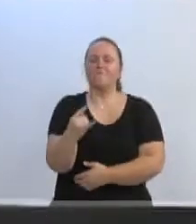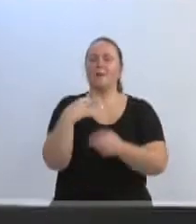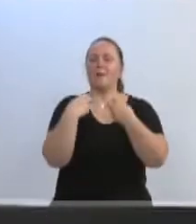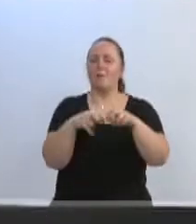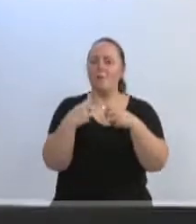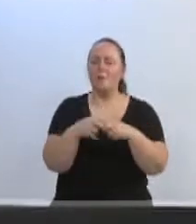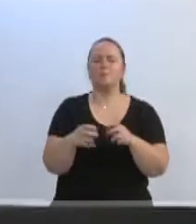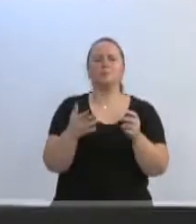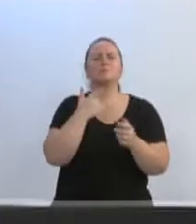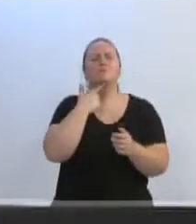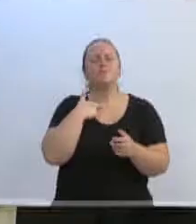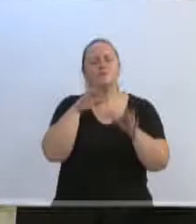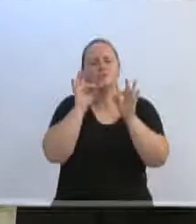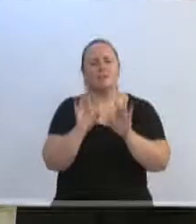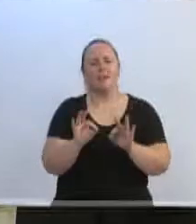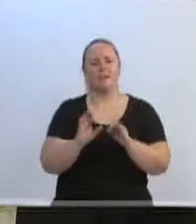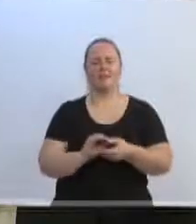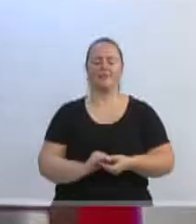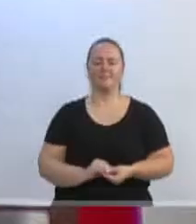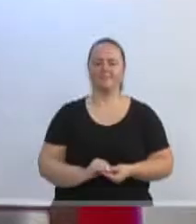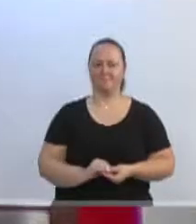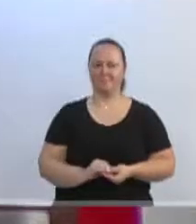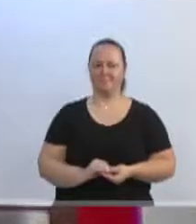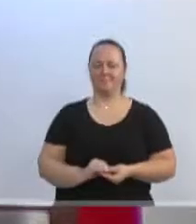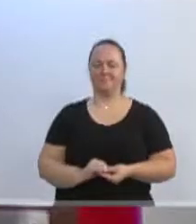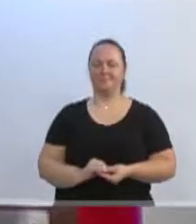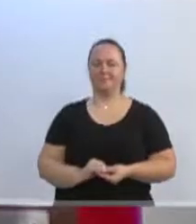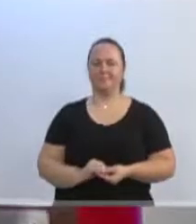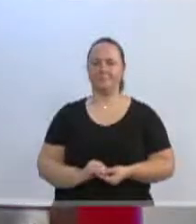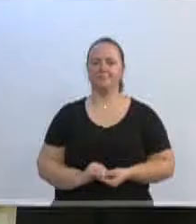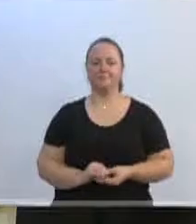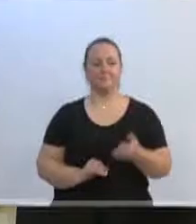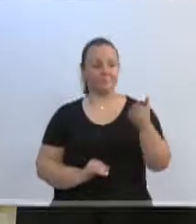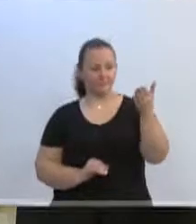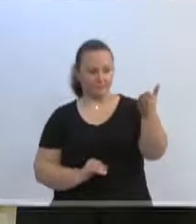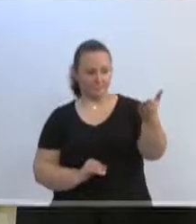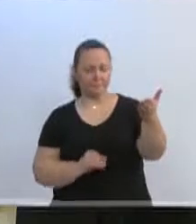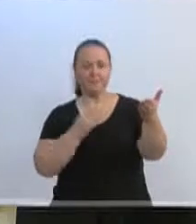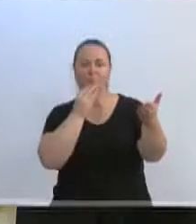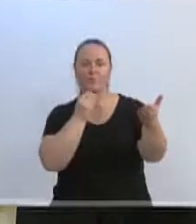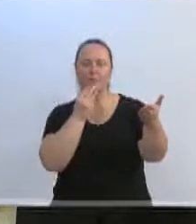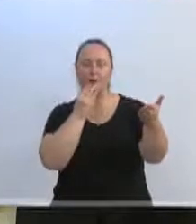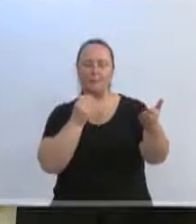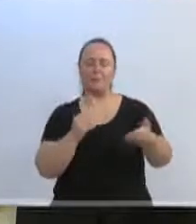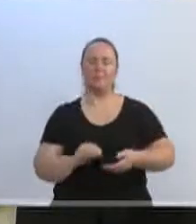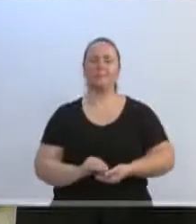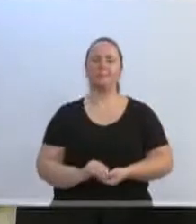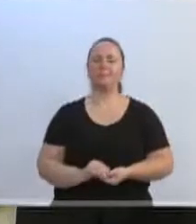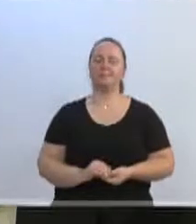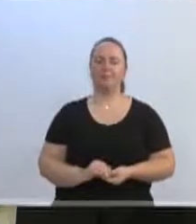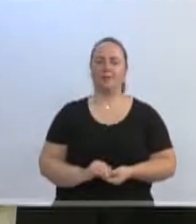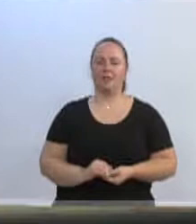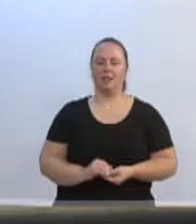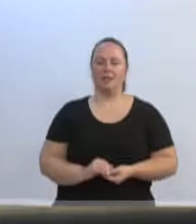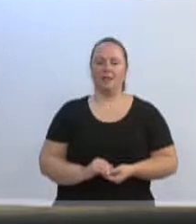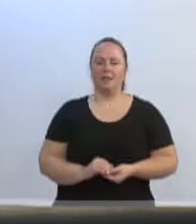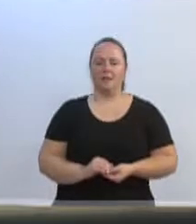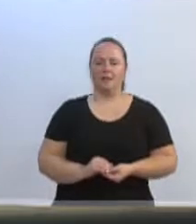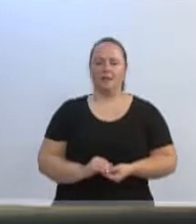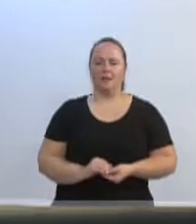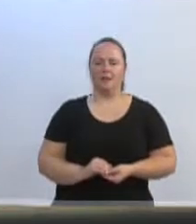transporte coletivo. Parabéns, Obrigado. vereador. Parabéns, vereador. Concedo a parte ao vereador Bruno. Com a parte concedida pelo orador, vereador Bruno